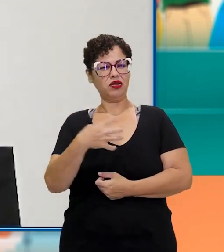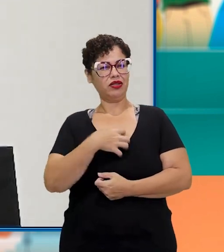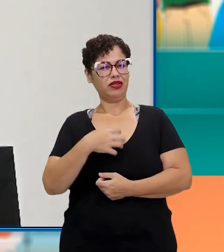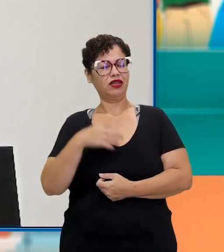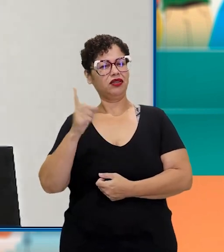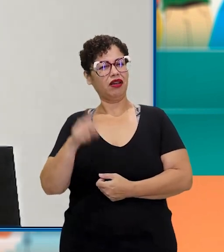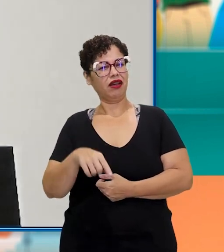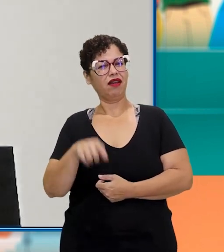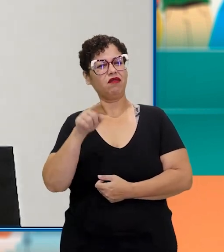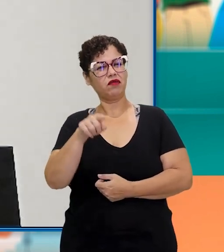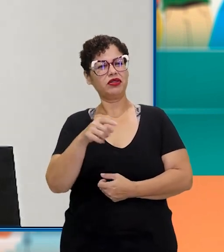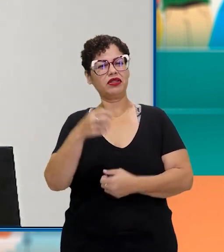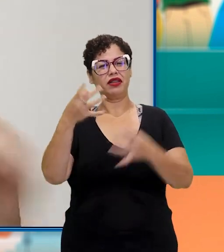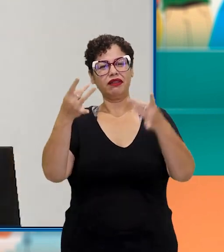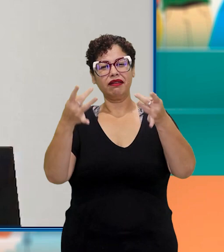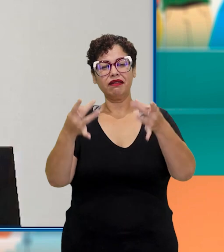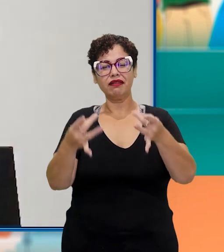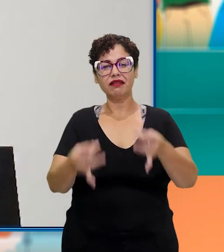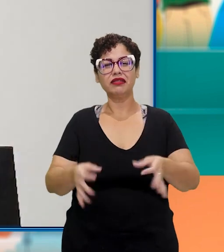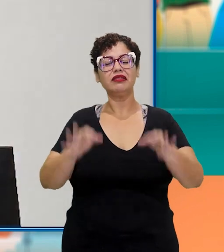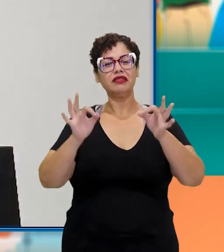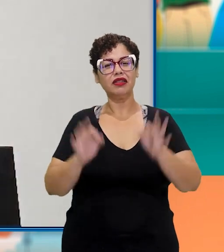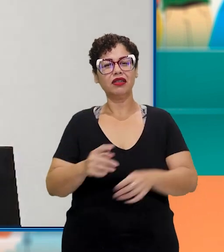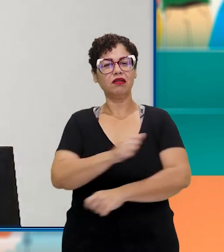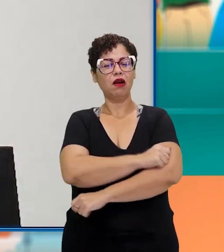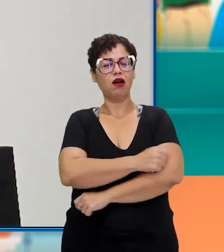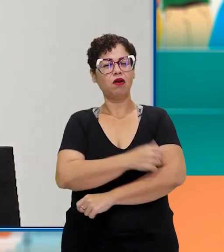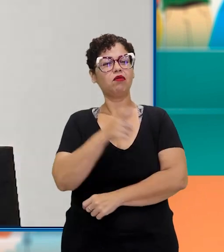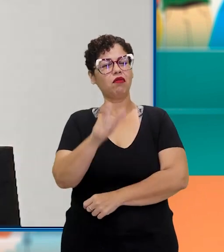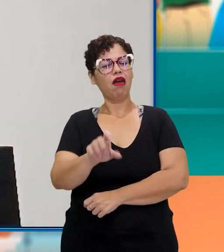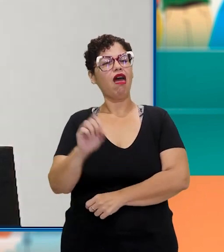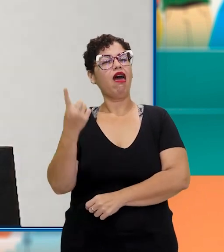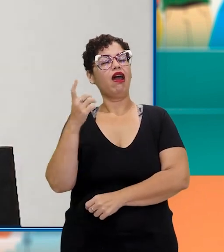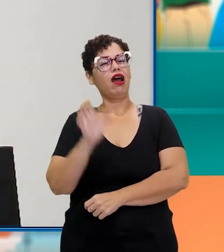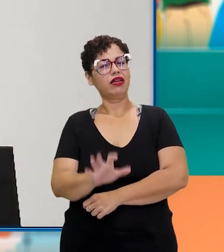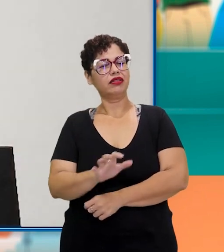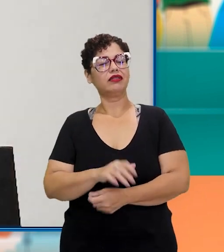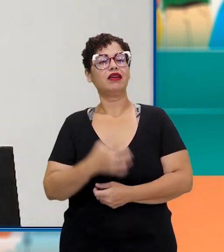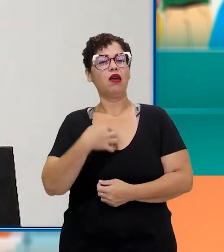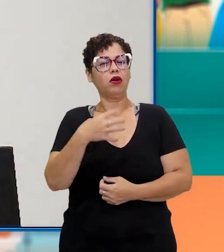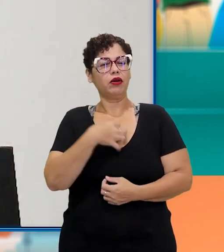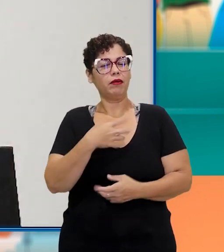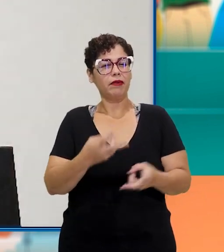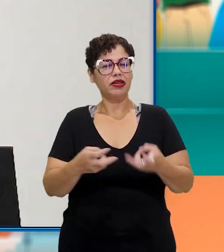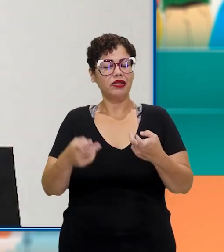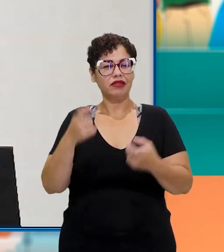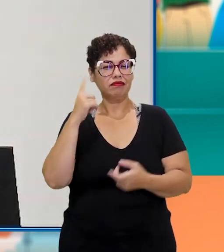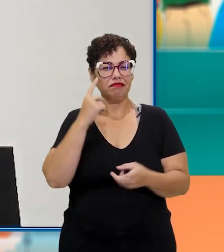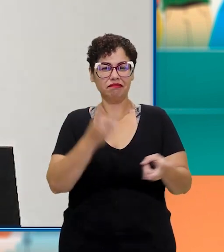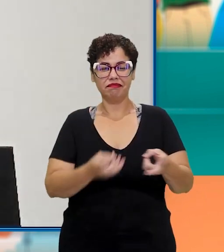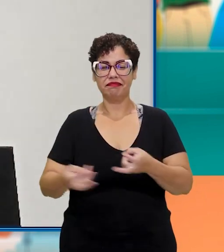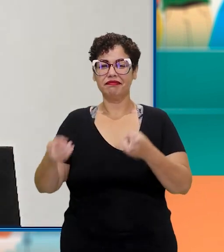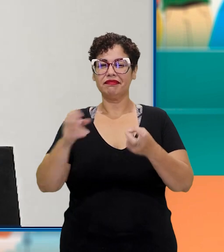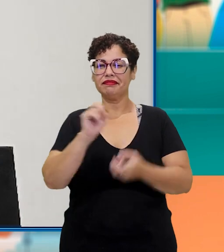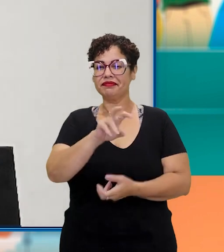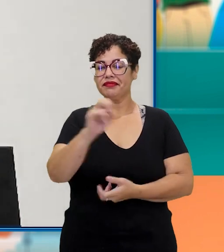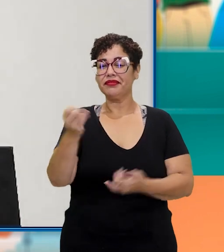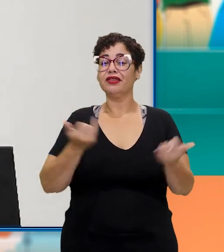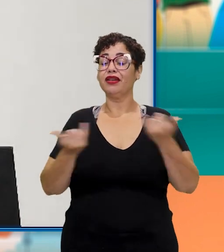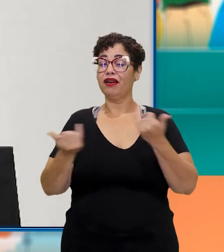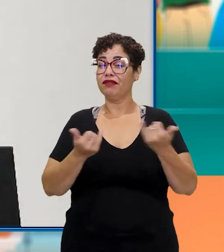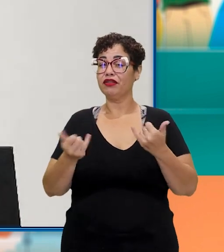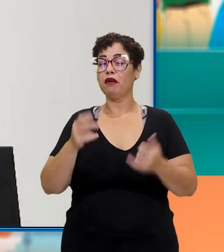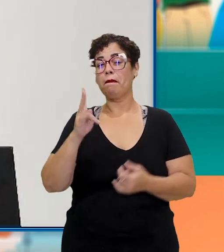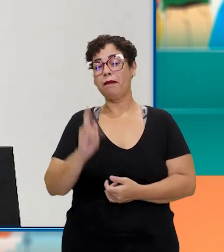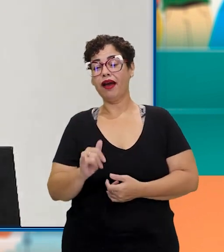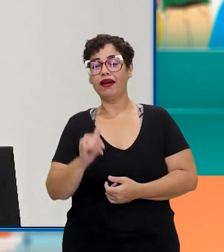A sensação que eu tenho, Fran, é que você descreveu exatamente um aluno que eu tinha. Essa sensação não é incomum de ser ouvida